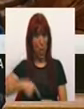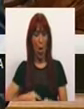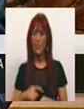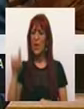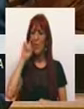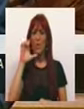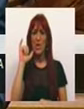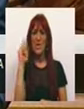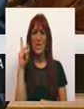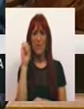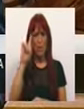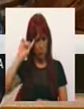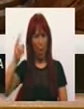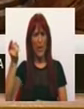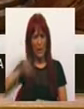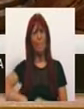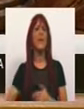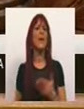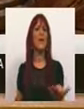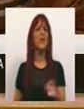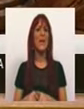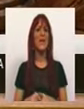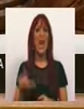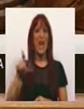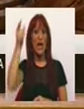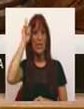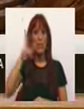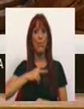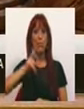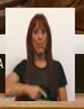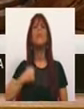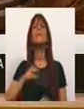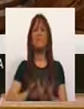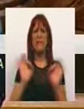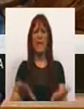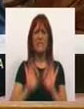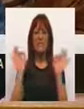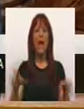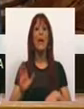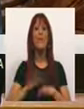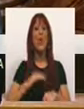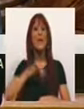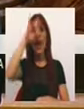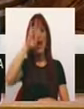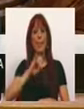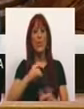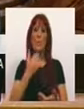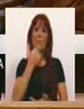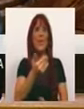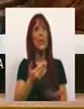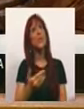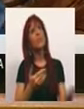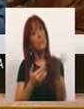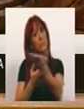proteção civil sabia disto liga dos bombeiros portugueses irã e por isso lembrou e pediu que